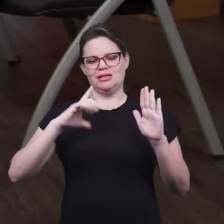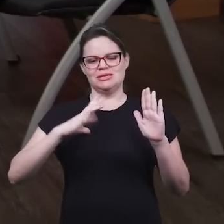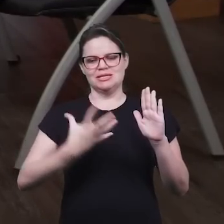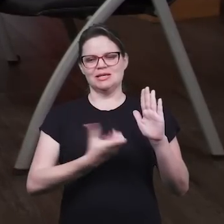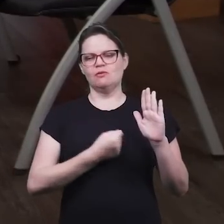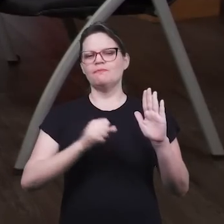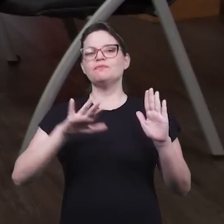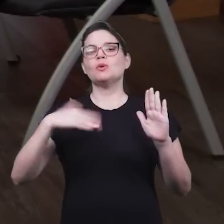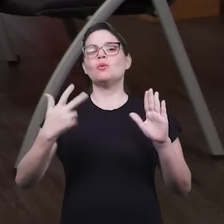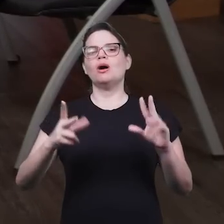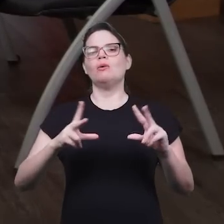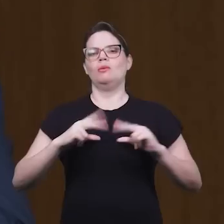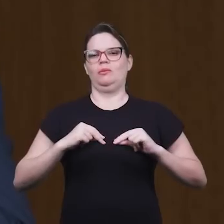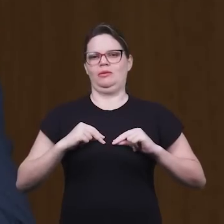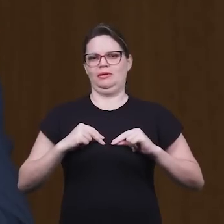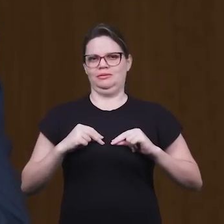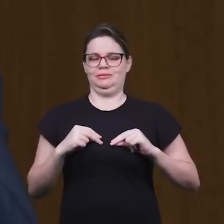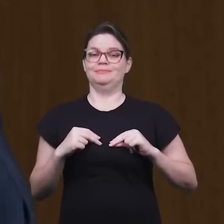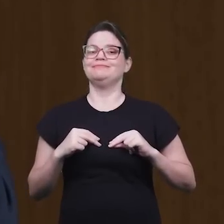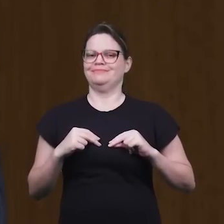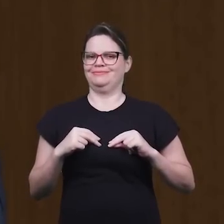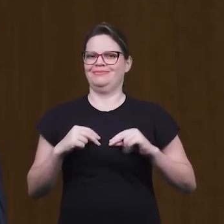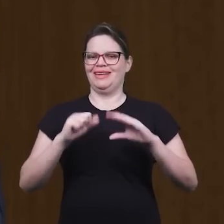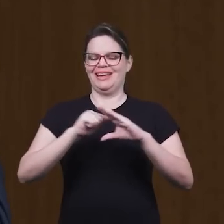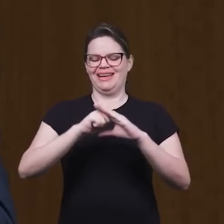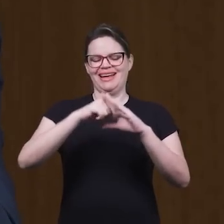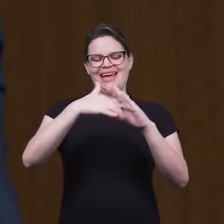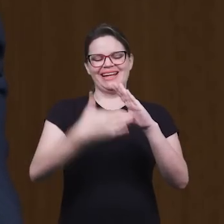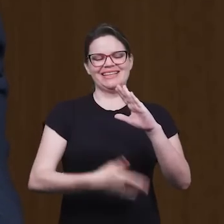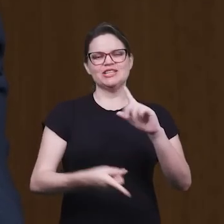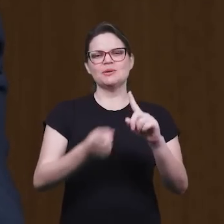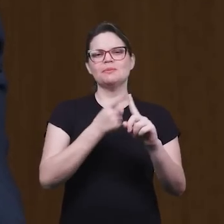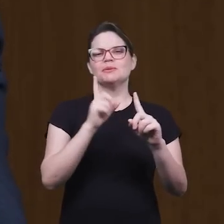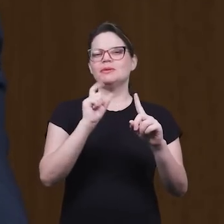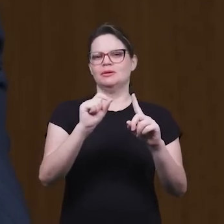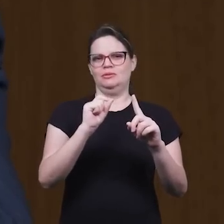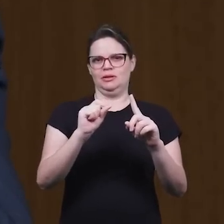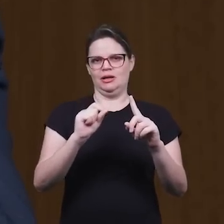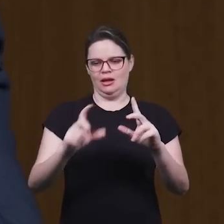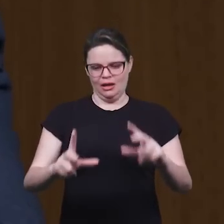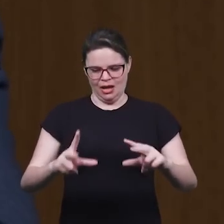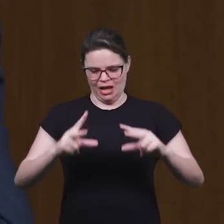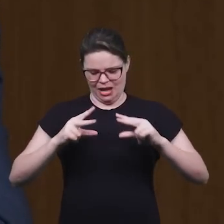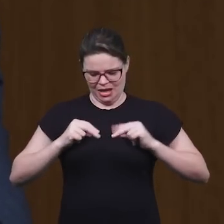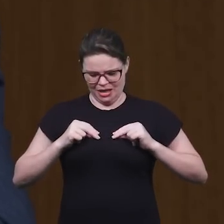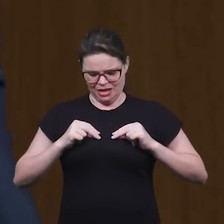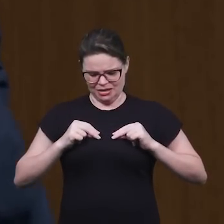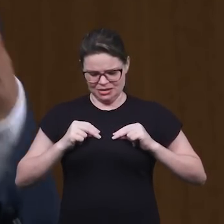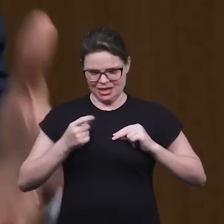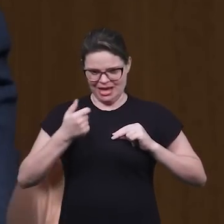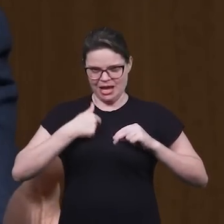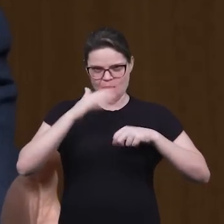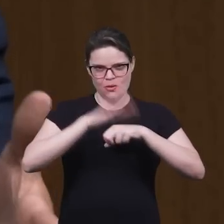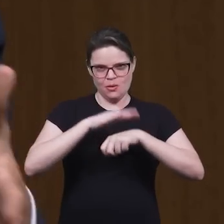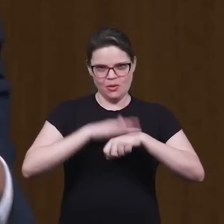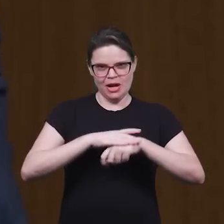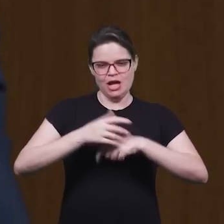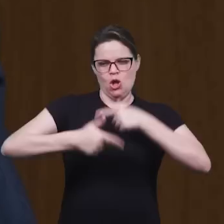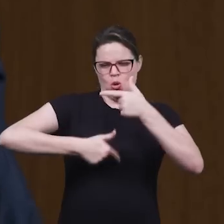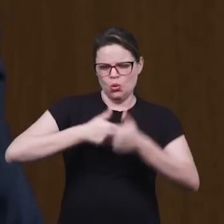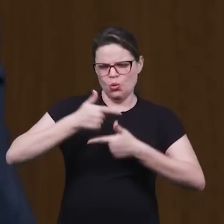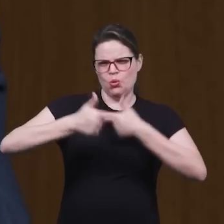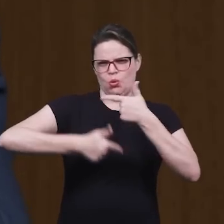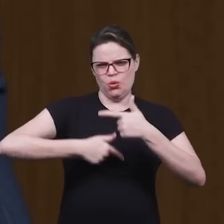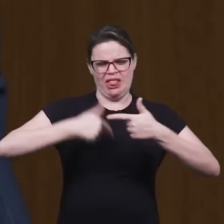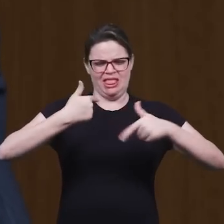herança, a primeira característica da herança é que você não trabalhou por aquilo. Amém. Você recebeu pelo trabalho dos seus pais ou